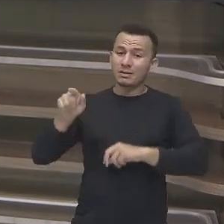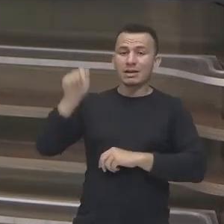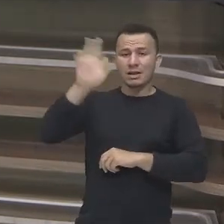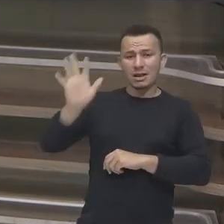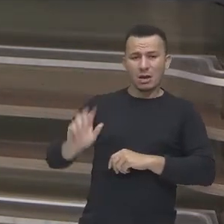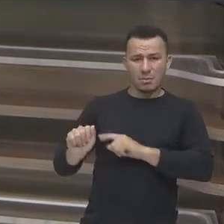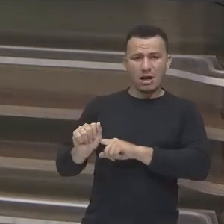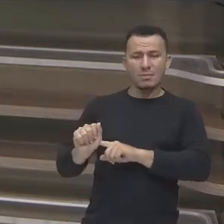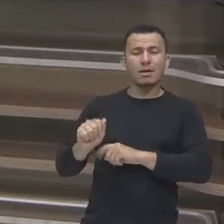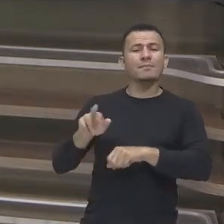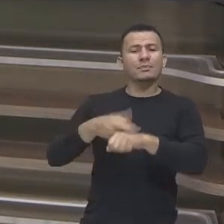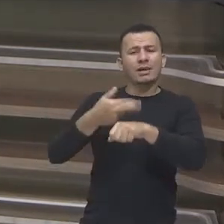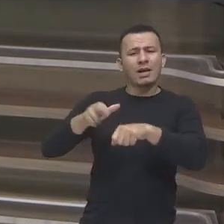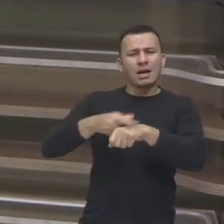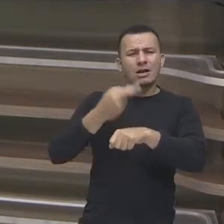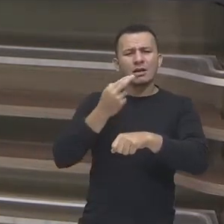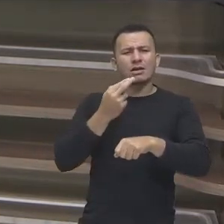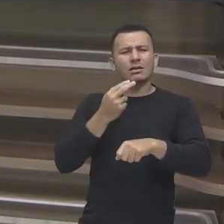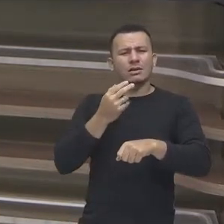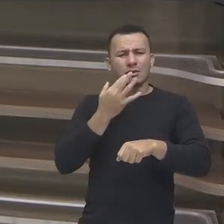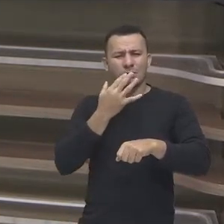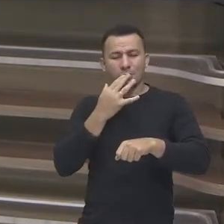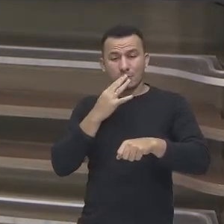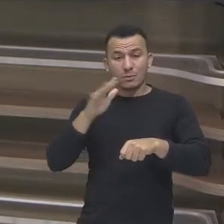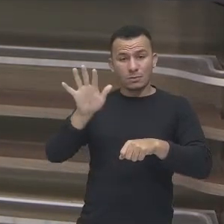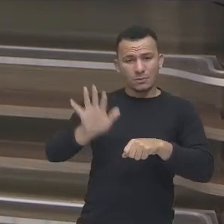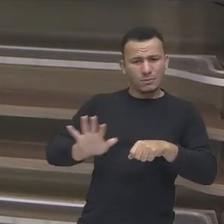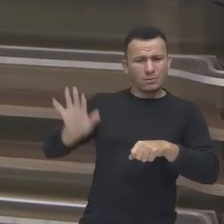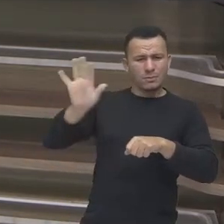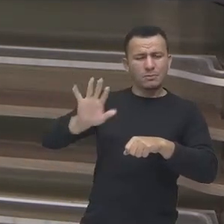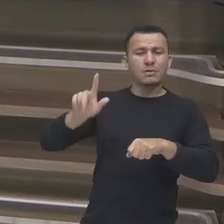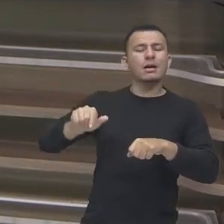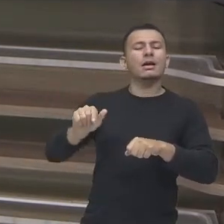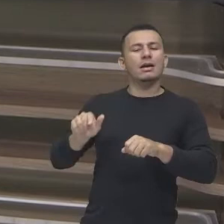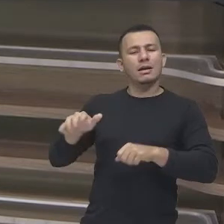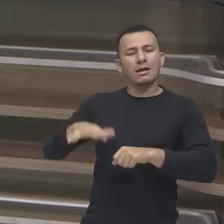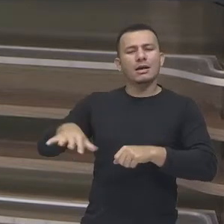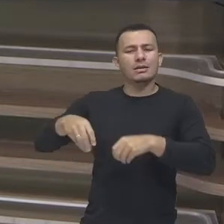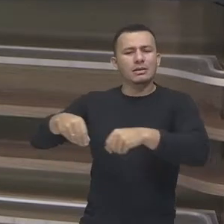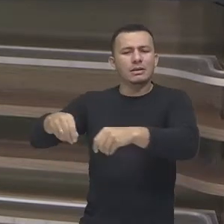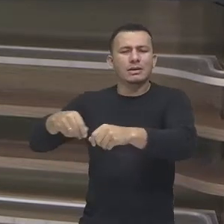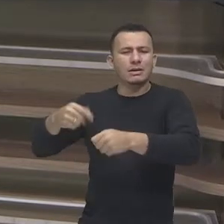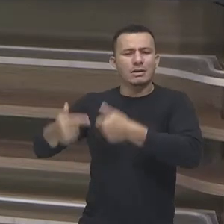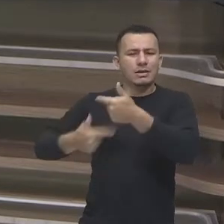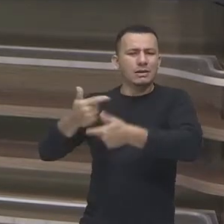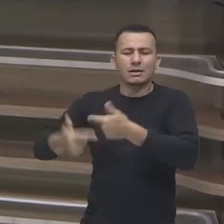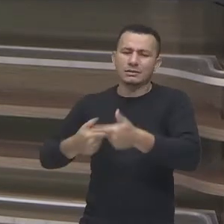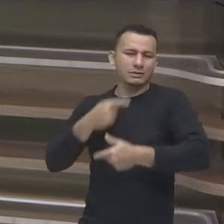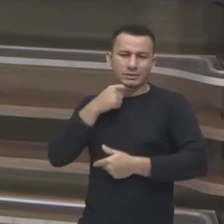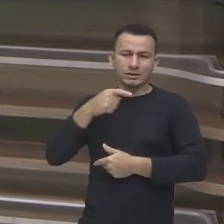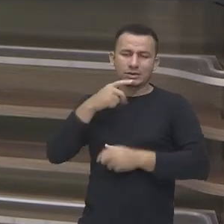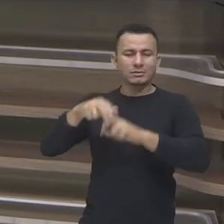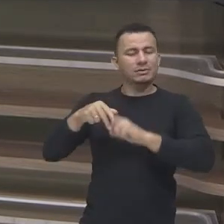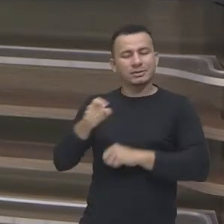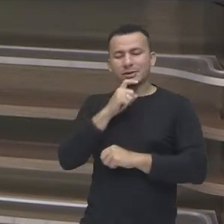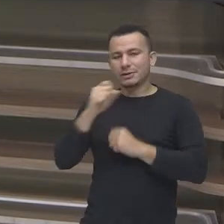mapa, essas áreas em roxo, aí, segundo a legenda do mapa, são consideradas terras improdutivas, principalmente por causa do